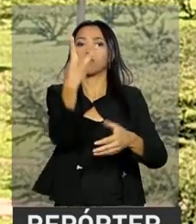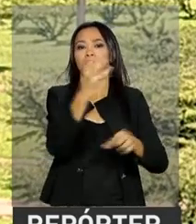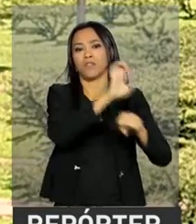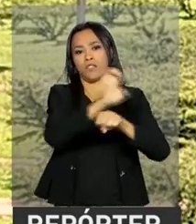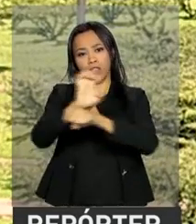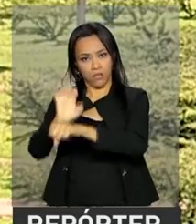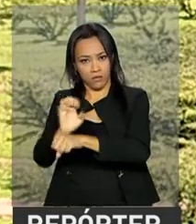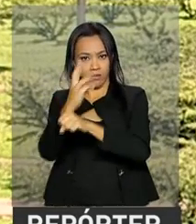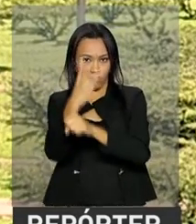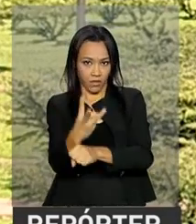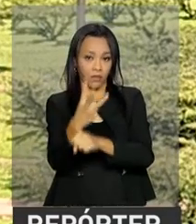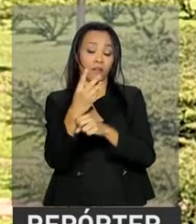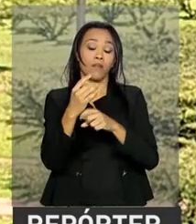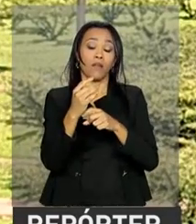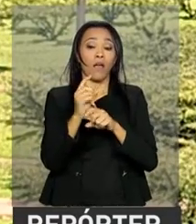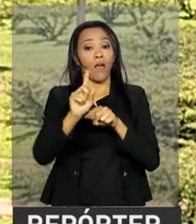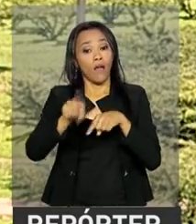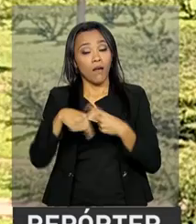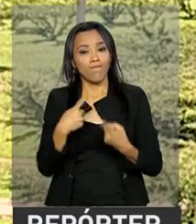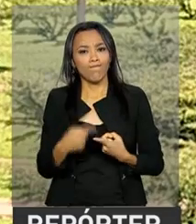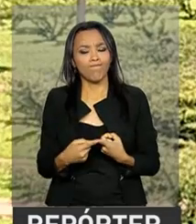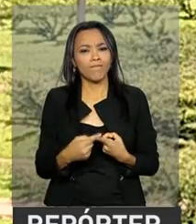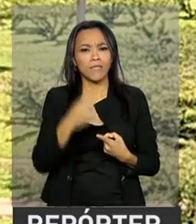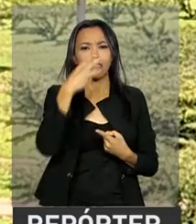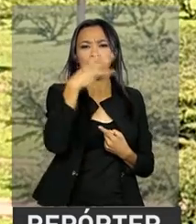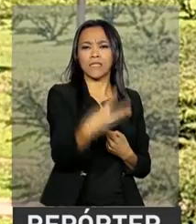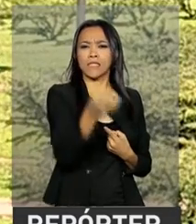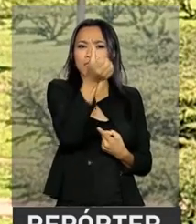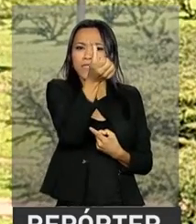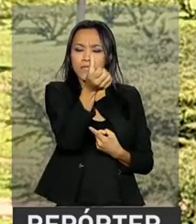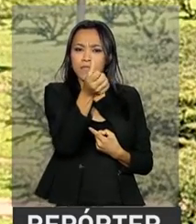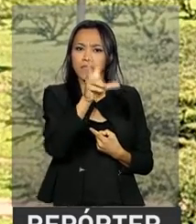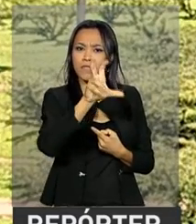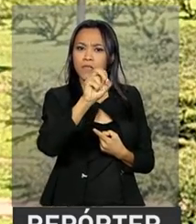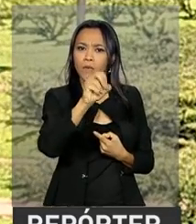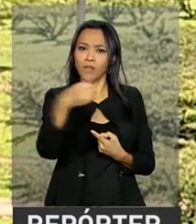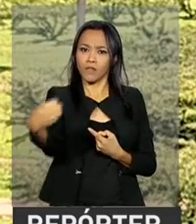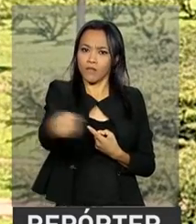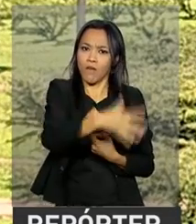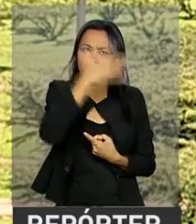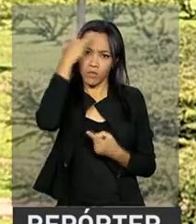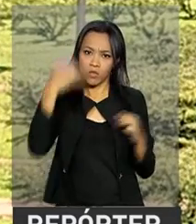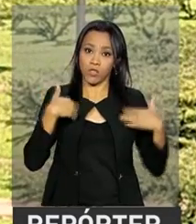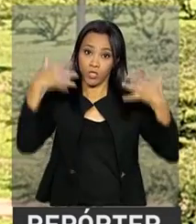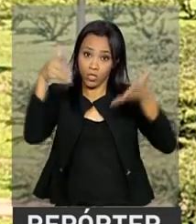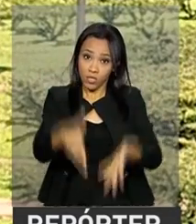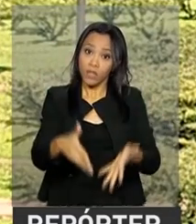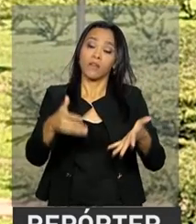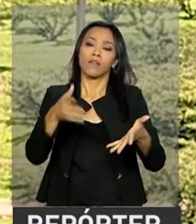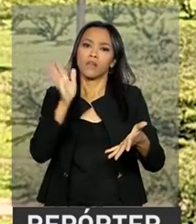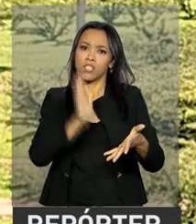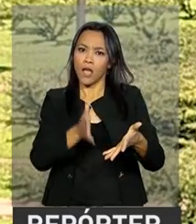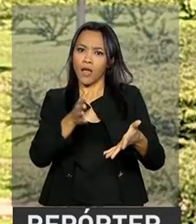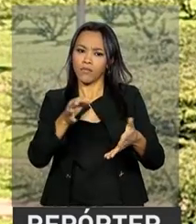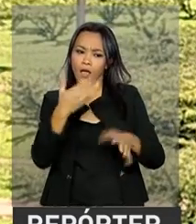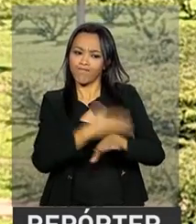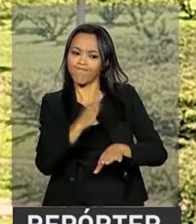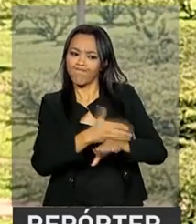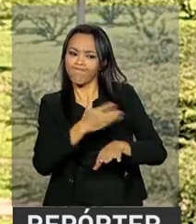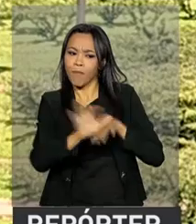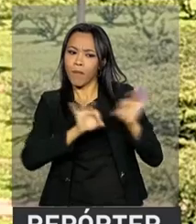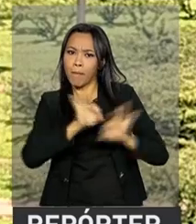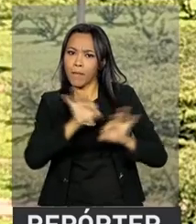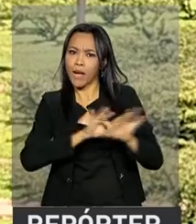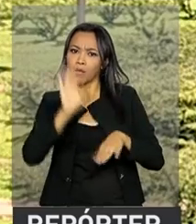vão ser seca e vão ser cerca de 350 novos integrantes que estão sendo preparados com curso